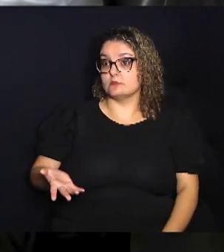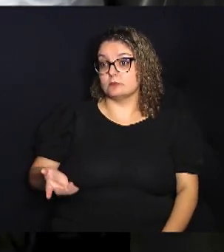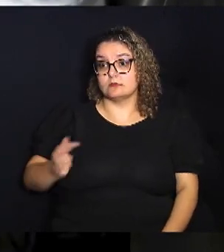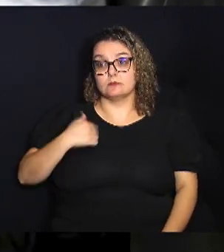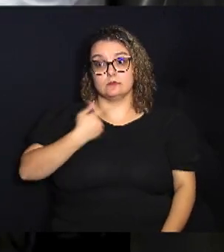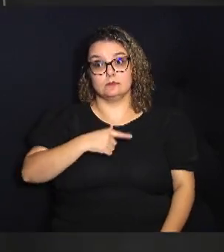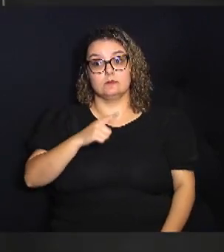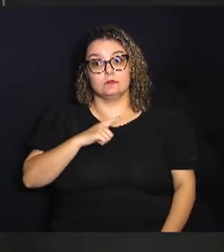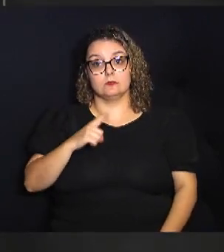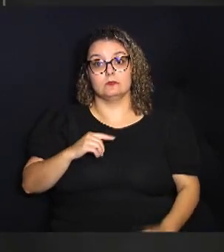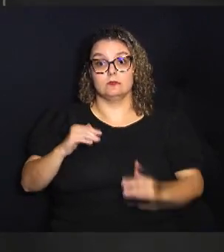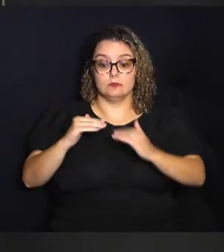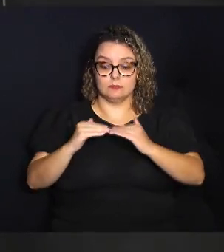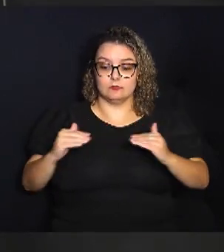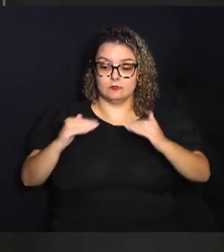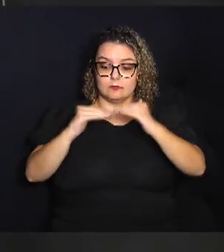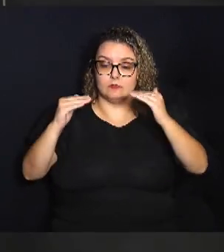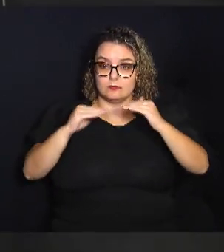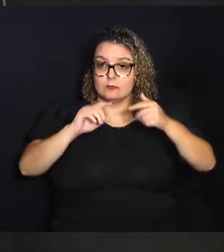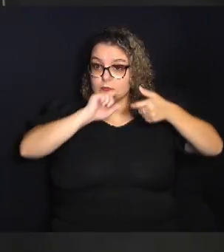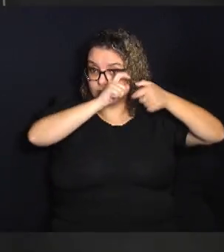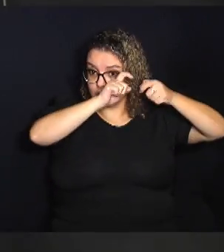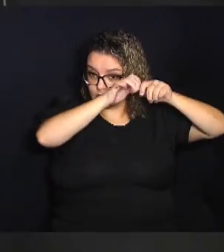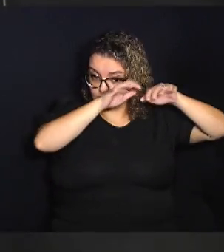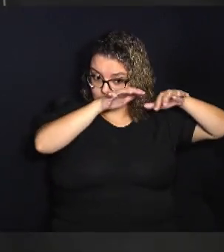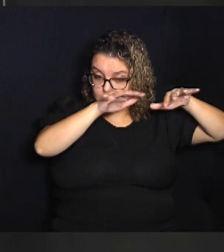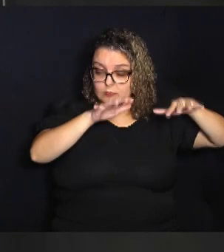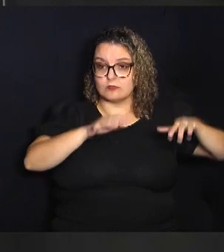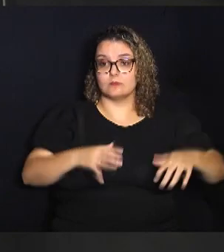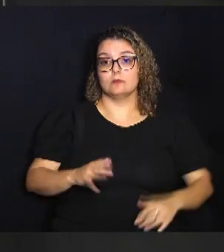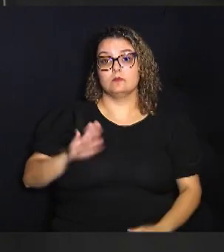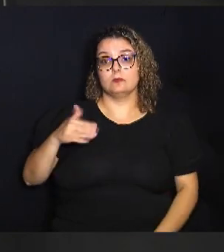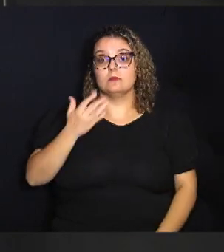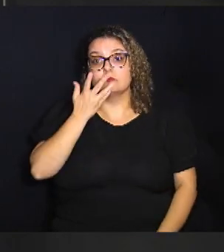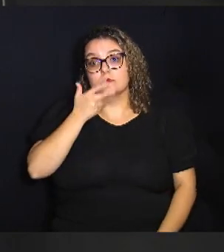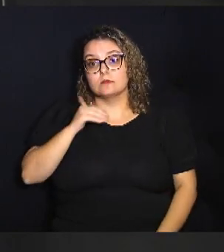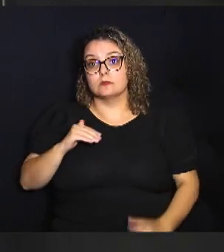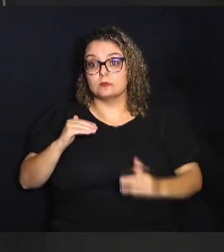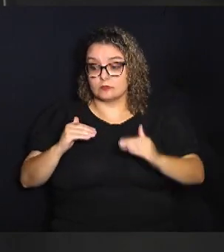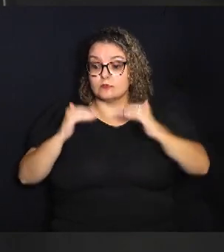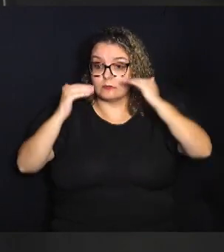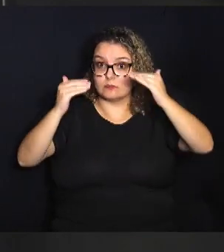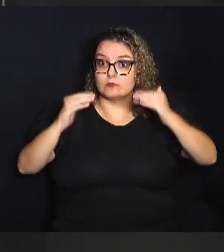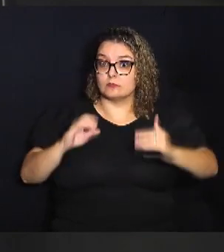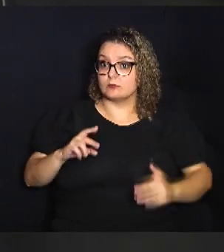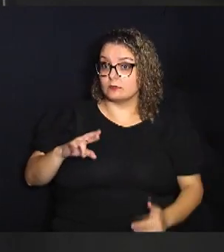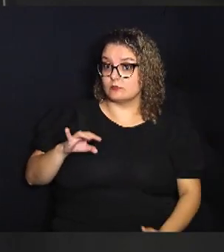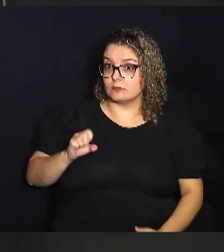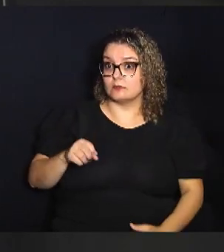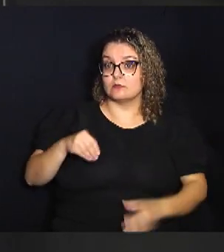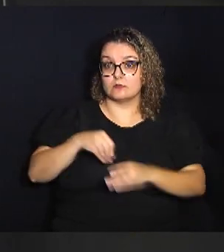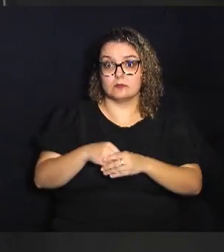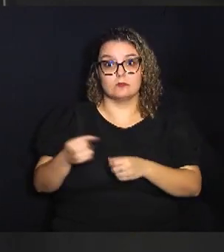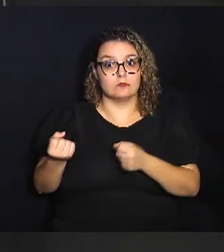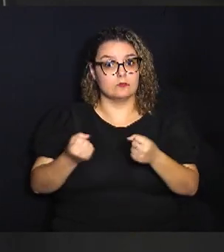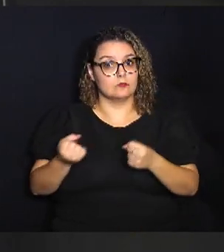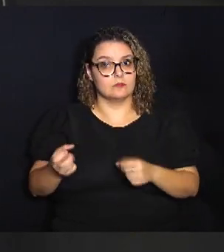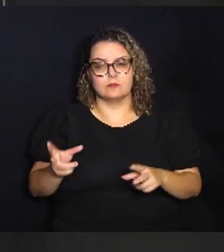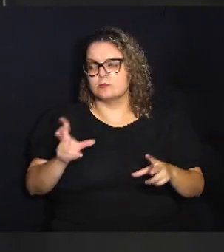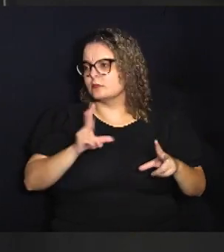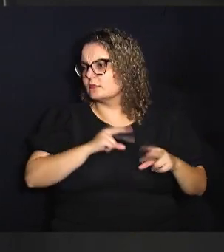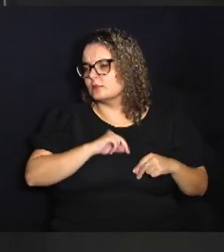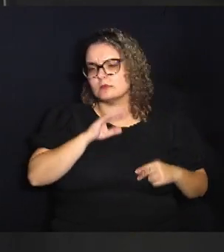temos níveis, né, do espectro autista. Então, quando uma criança tem um nível elevado e tem uma crise dessa dentro de um carro, nossa,